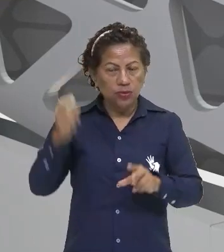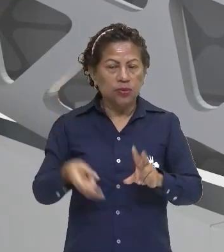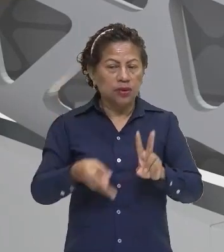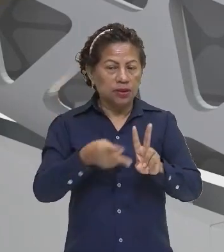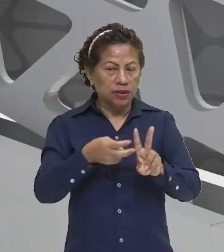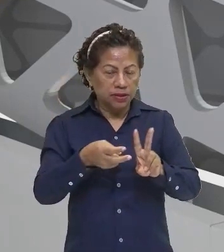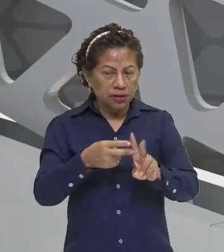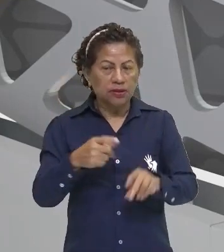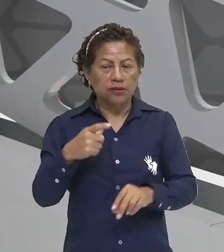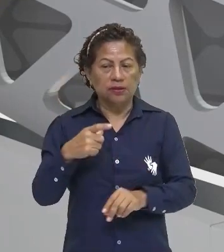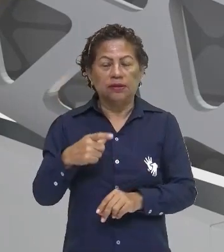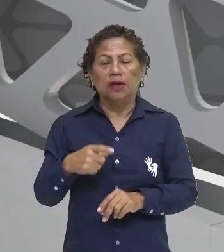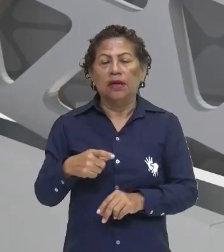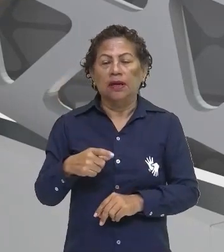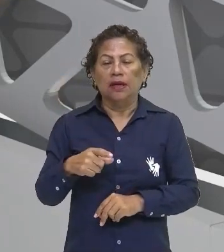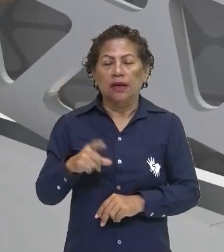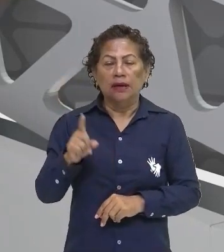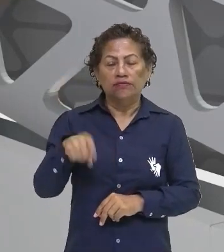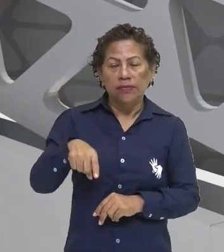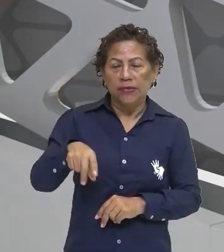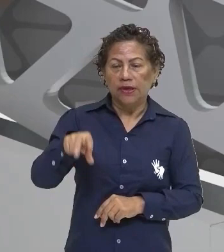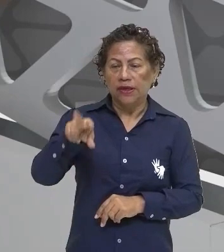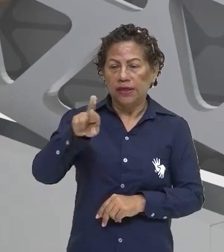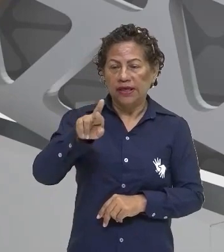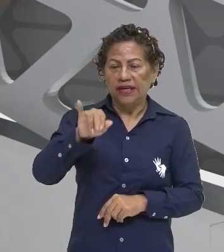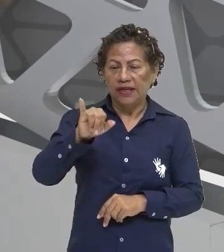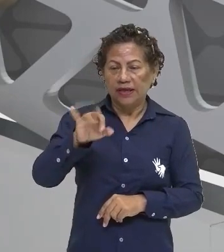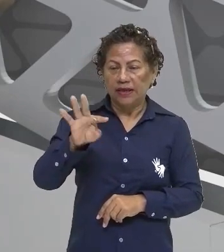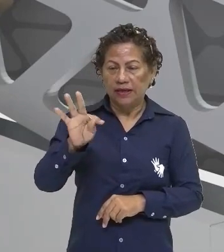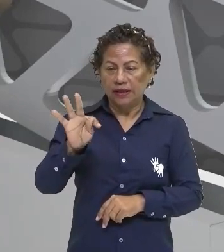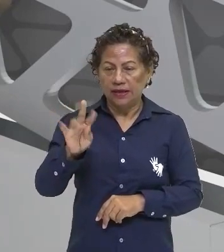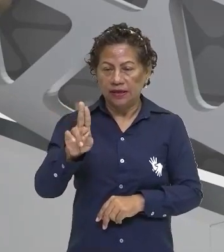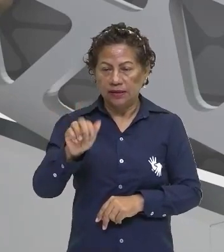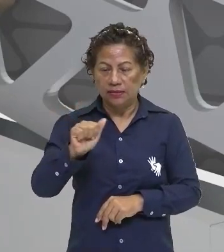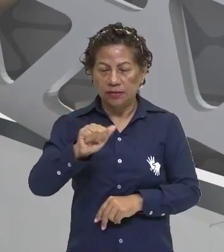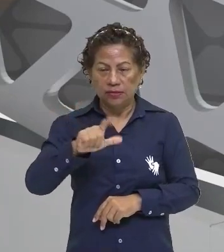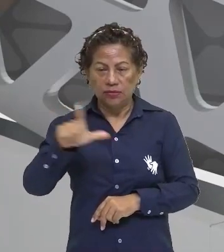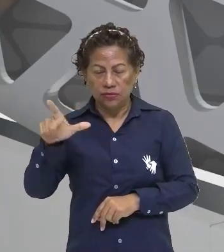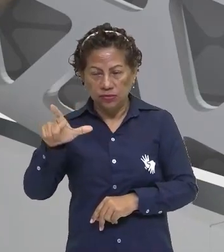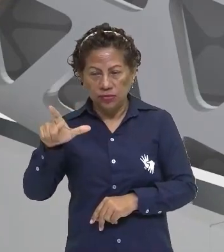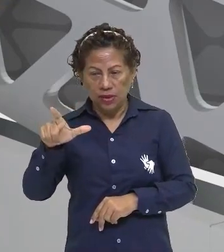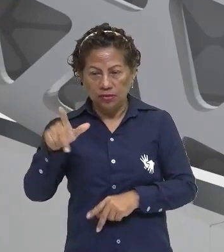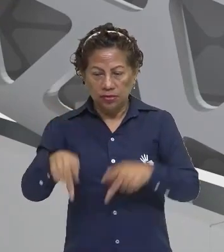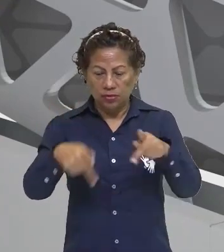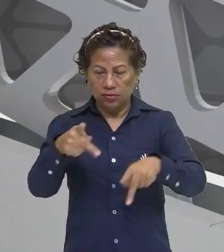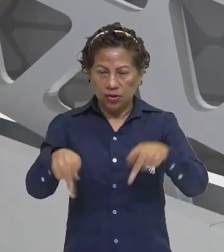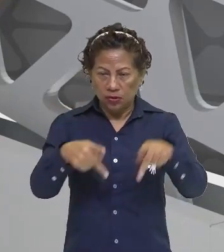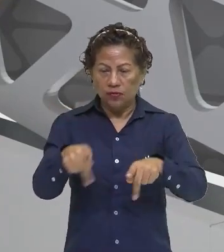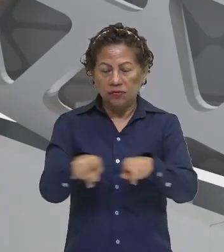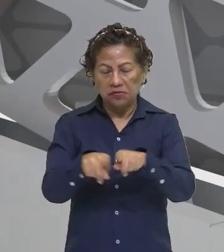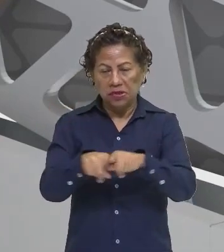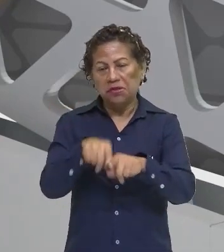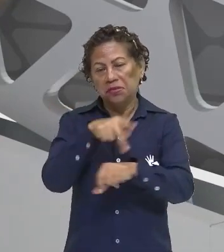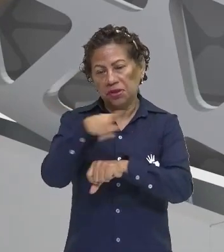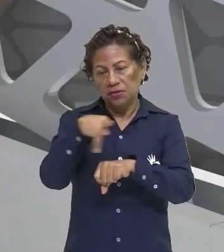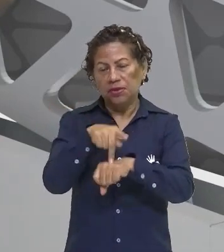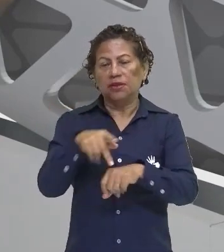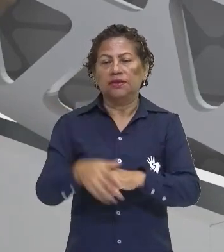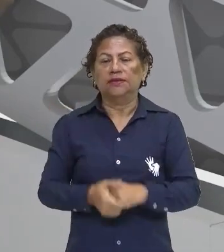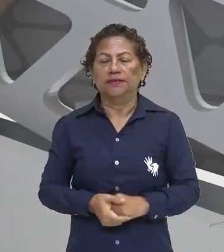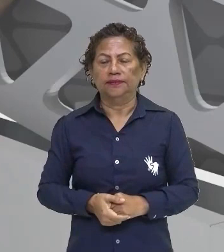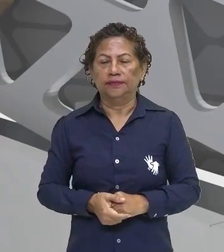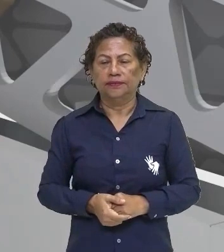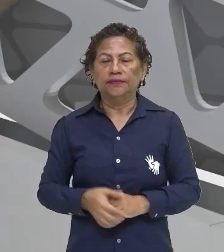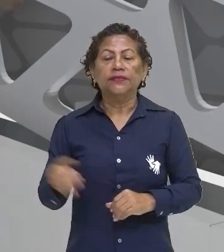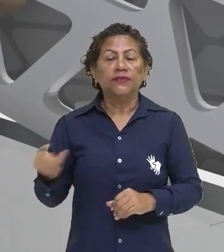ela é ritualística, ela faz parte de um processo ritualístico. Um tempo muito importante